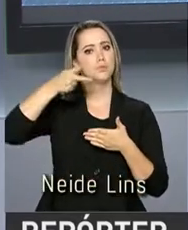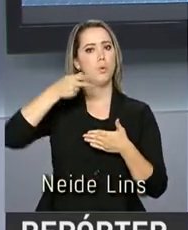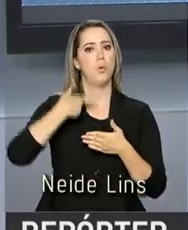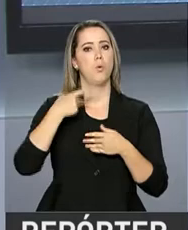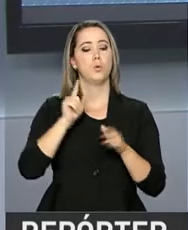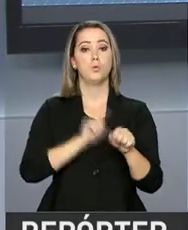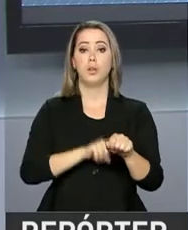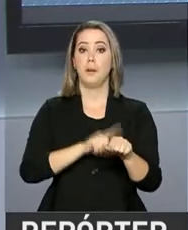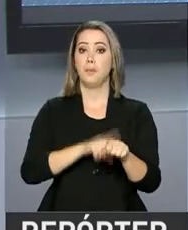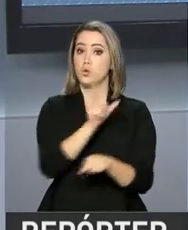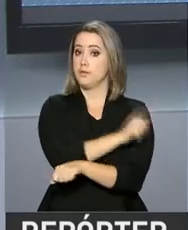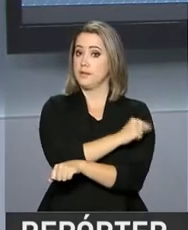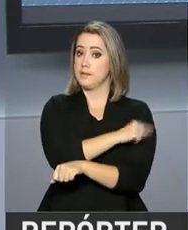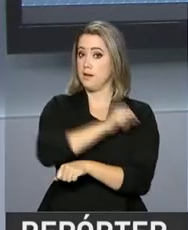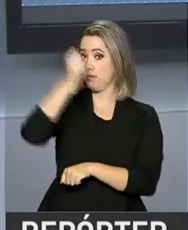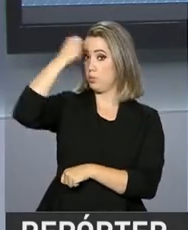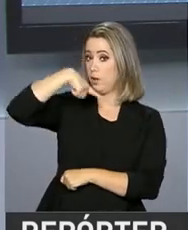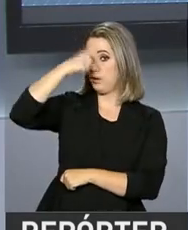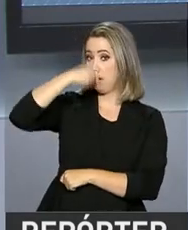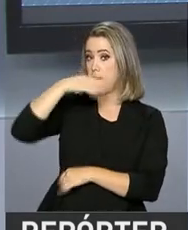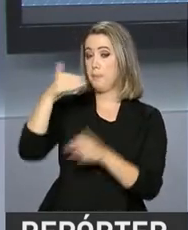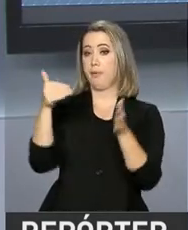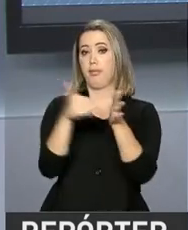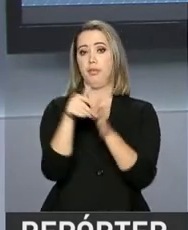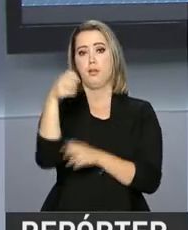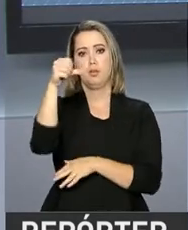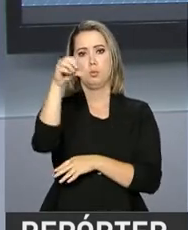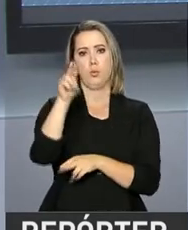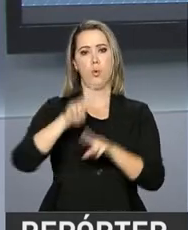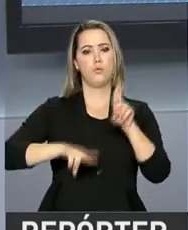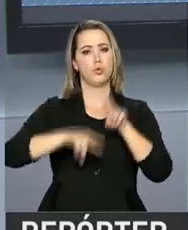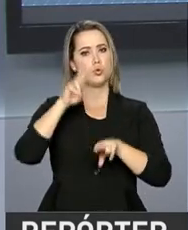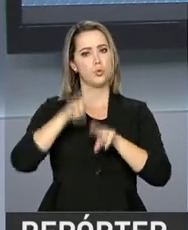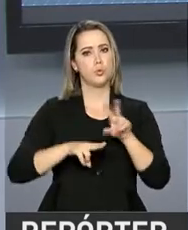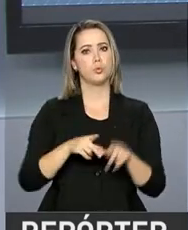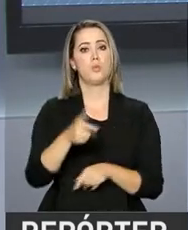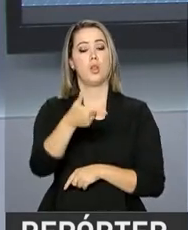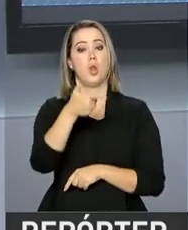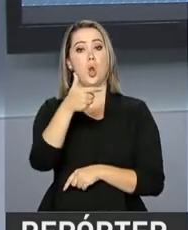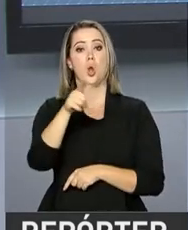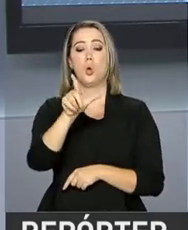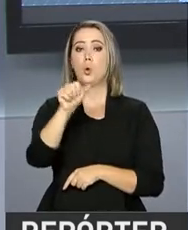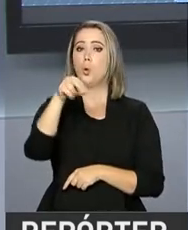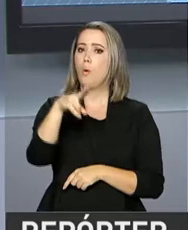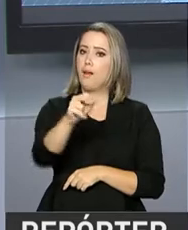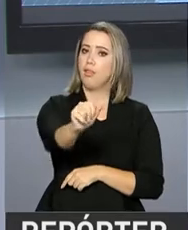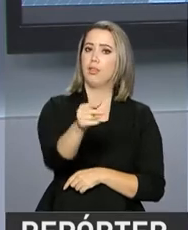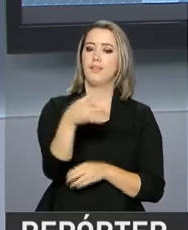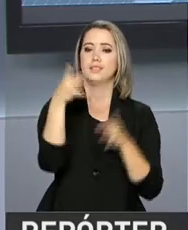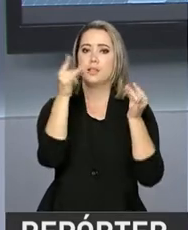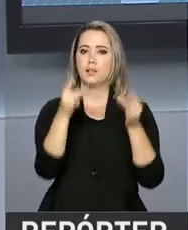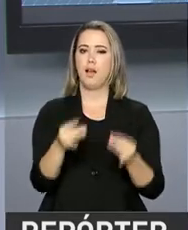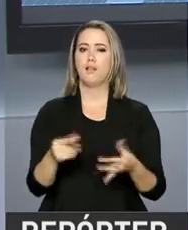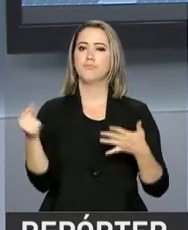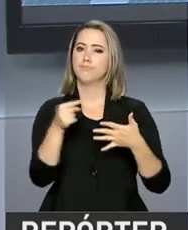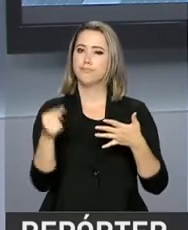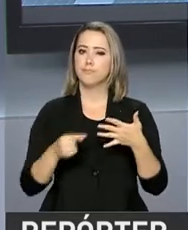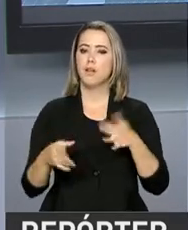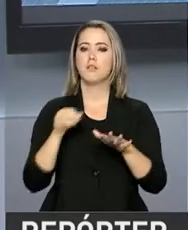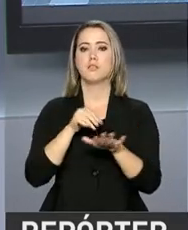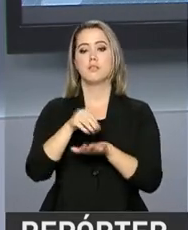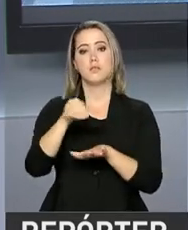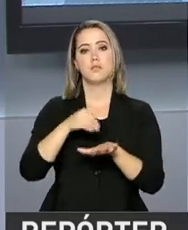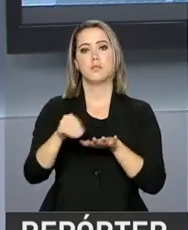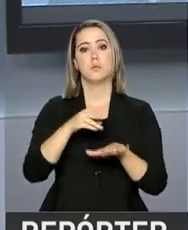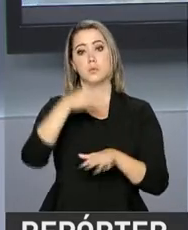vacinação contra a gripe até o dia 9 de junho a repórter lo na cara que está no palácio do planalto conta pra gente quem deve procurar